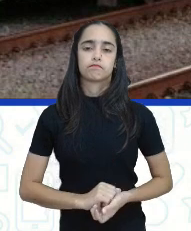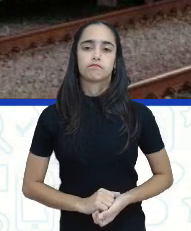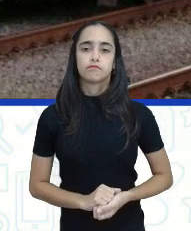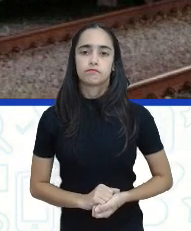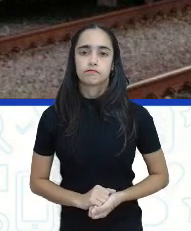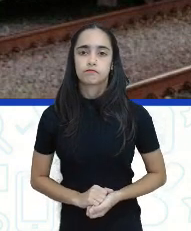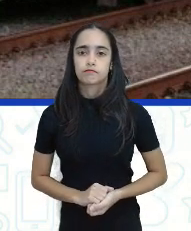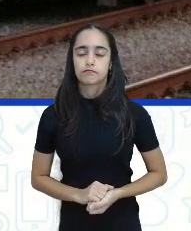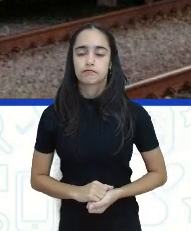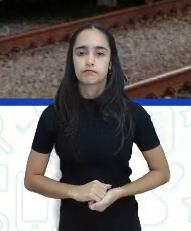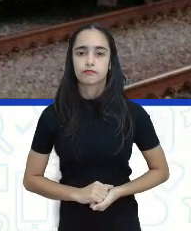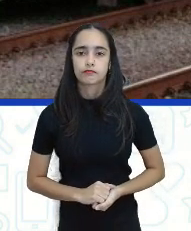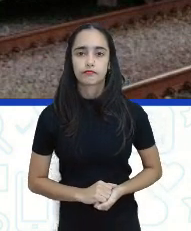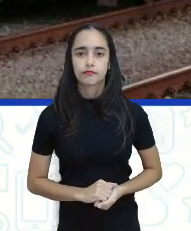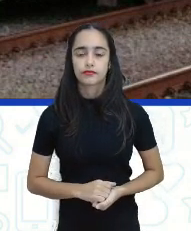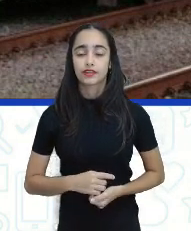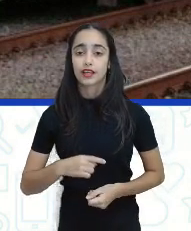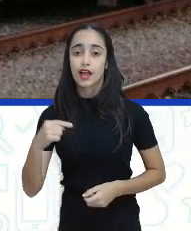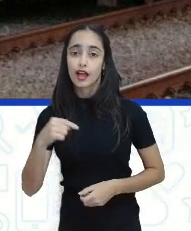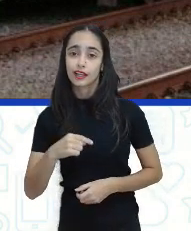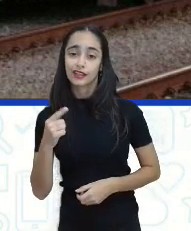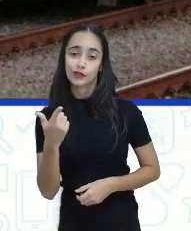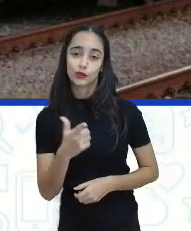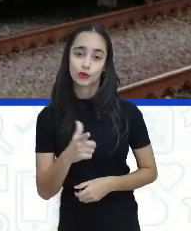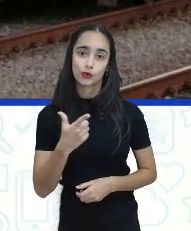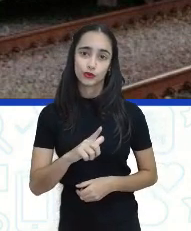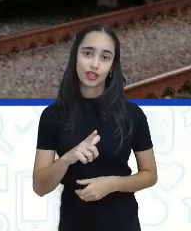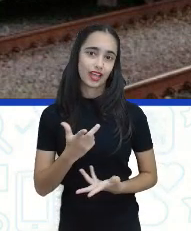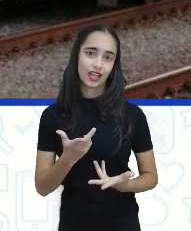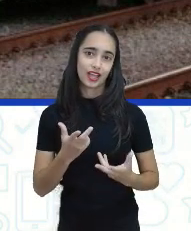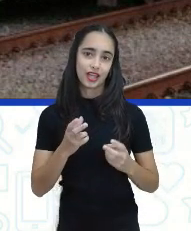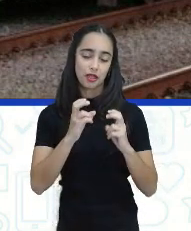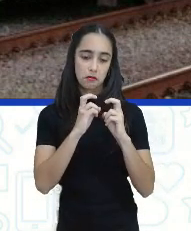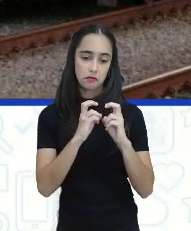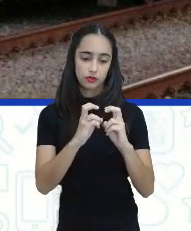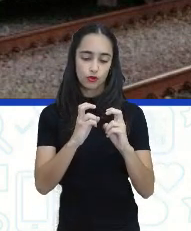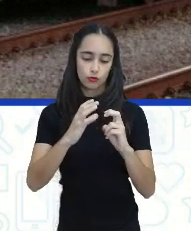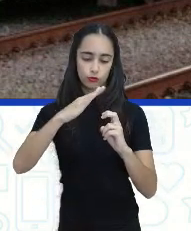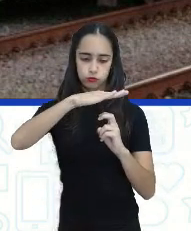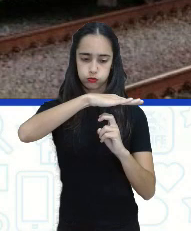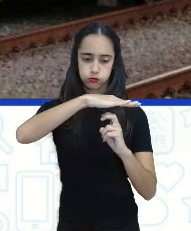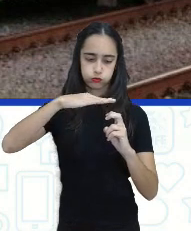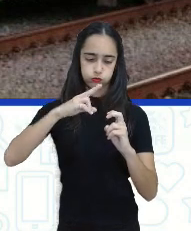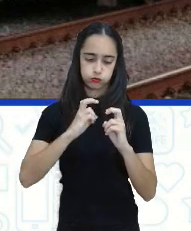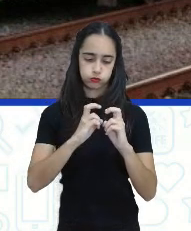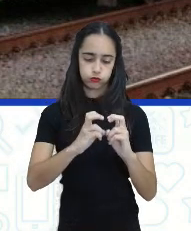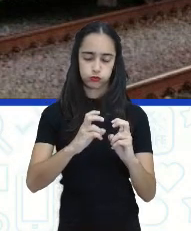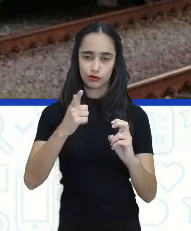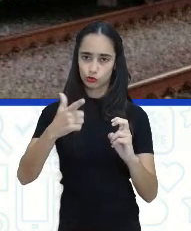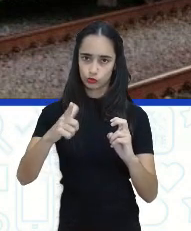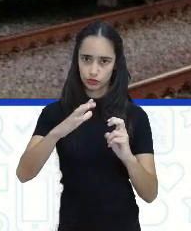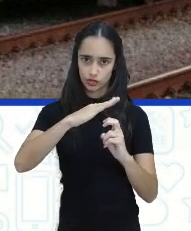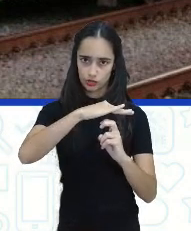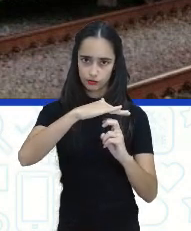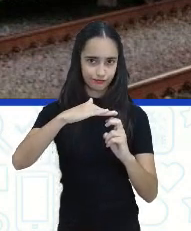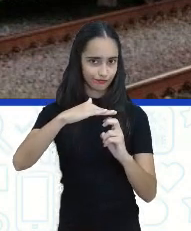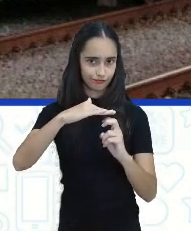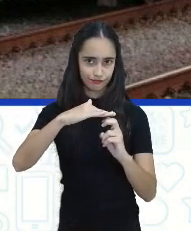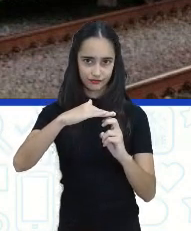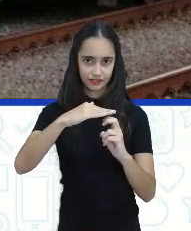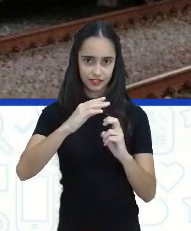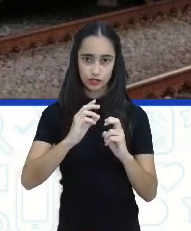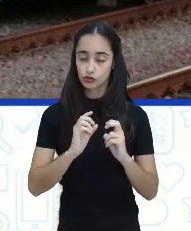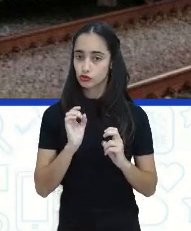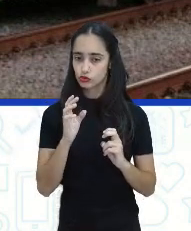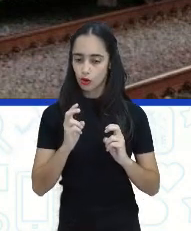de superfície, né? Aqui a gente não tem condições de ter metrô subterrâneo, né? Como a gente vê em outros países. Né?